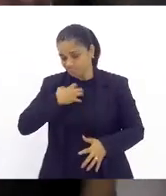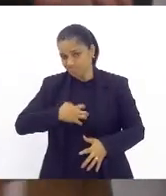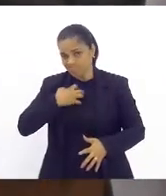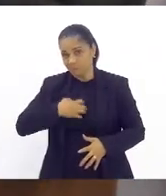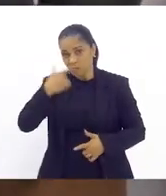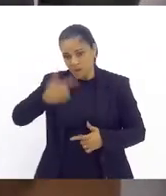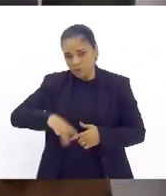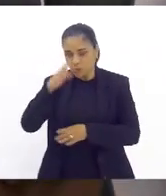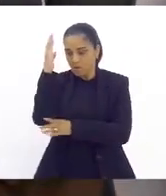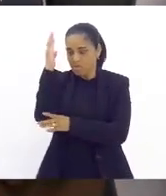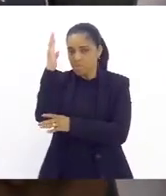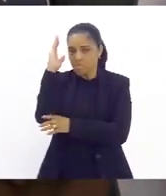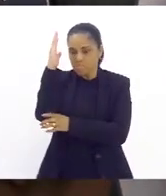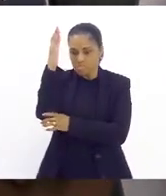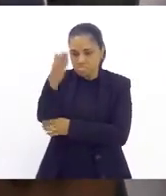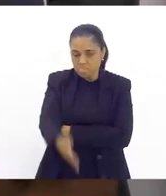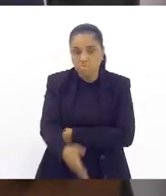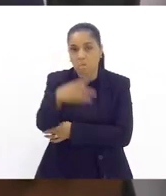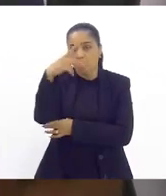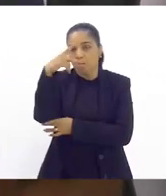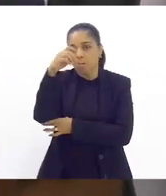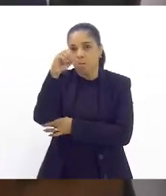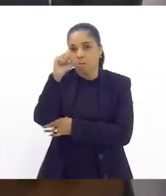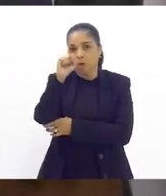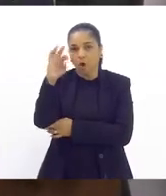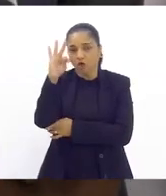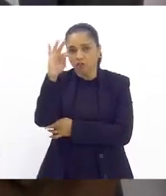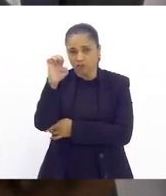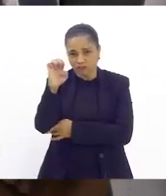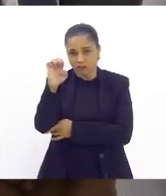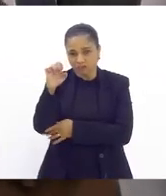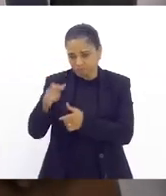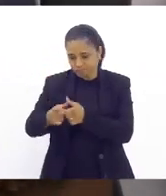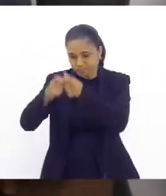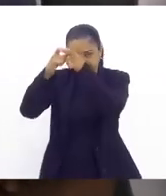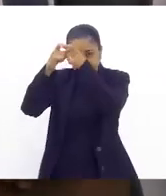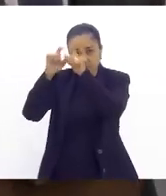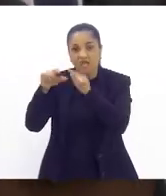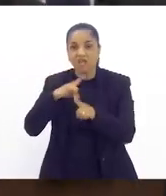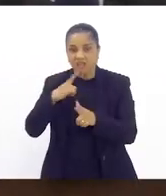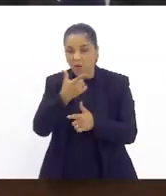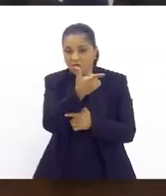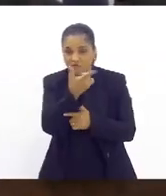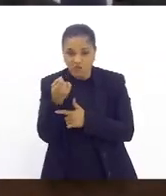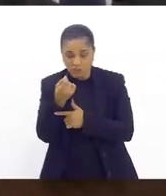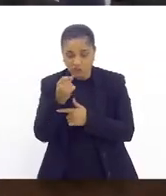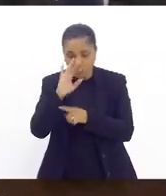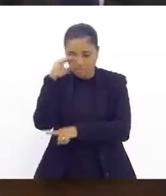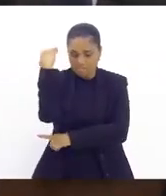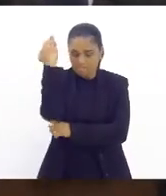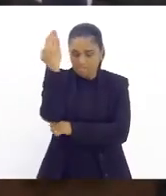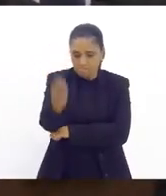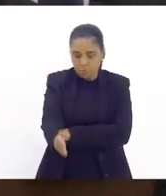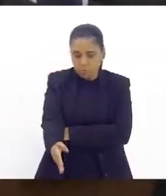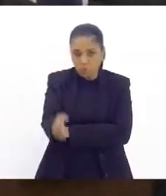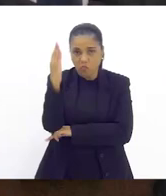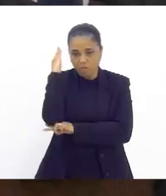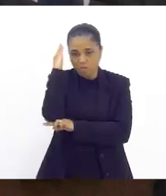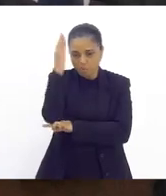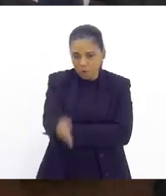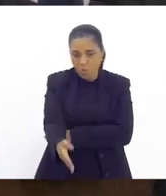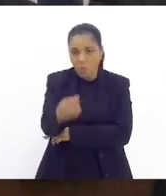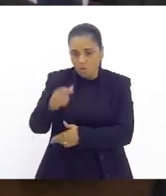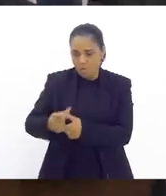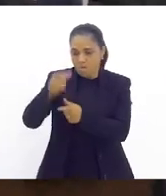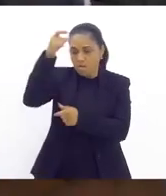mais um poste eu tenho mais de 20 aqui caídos para cair